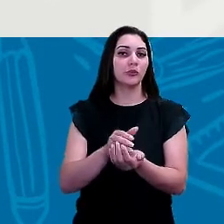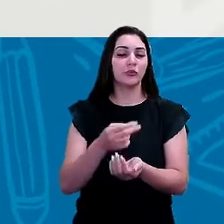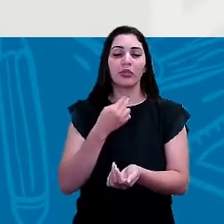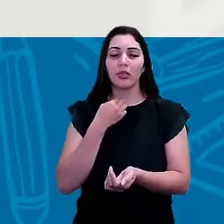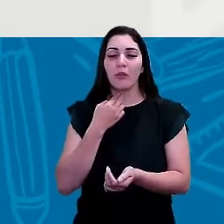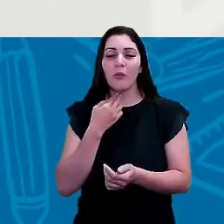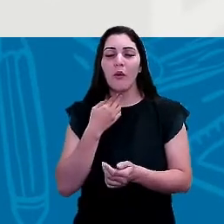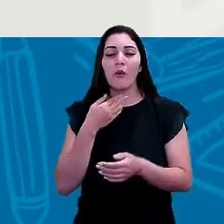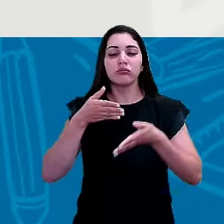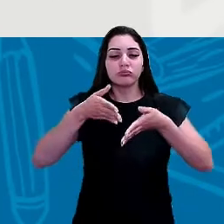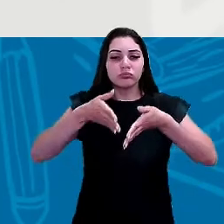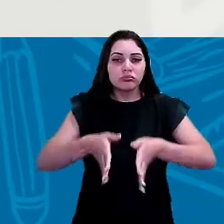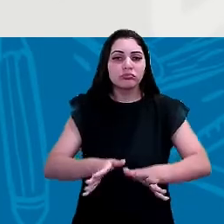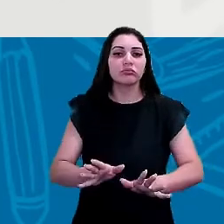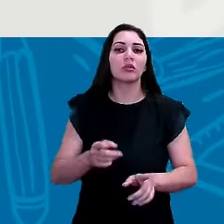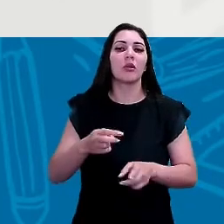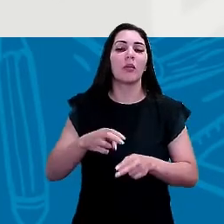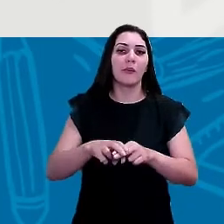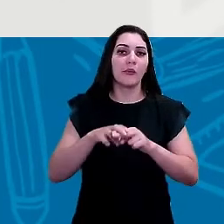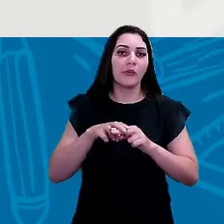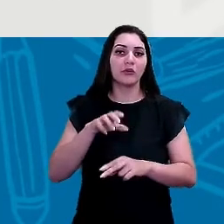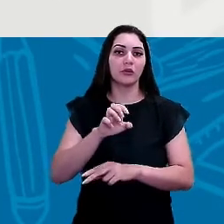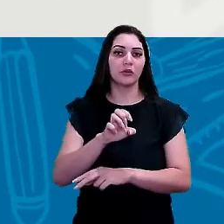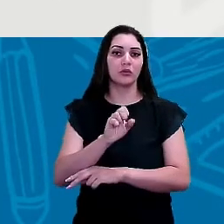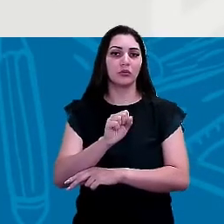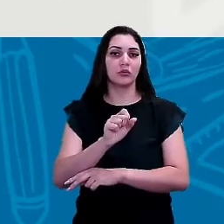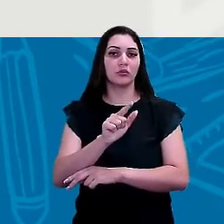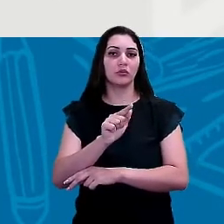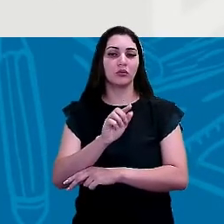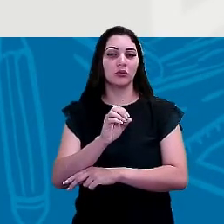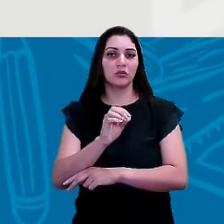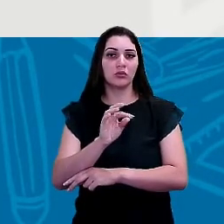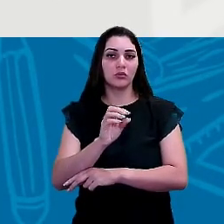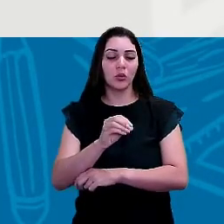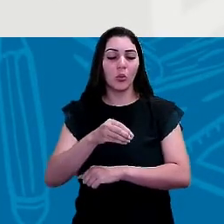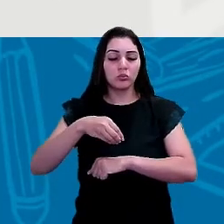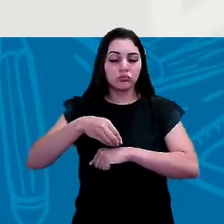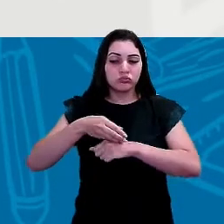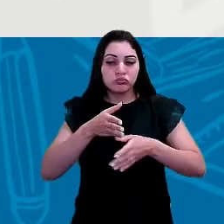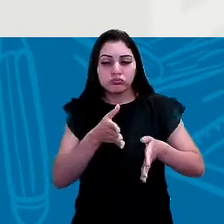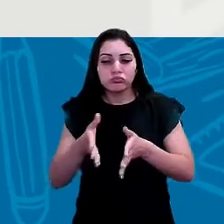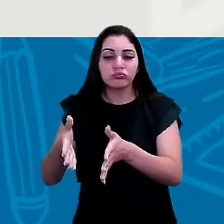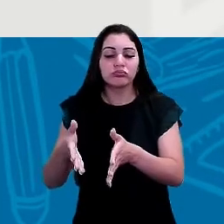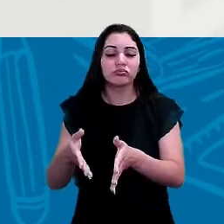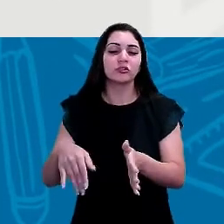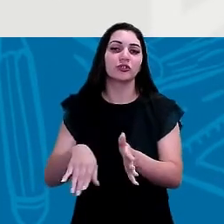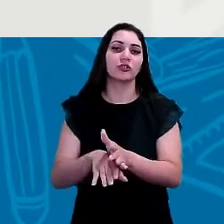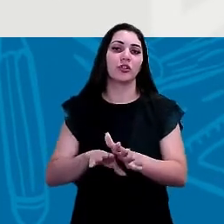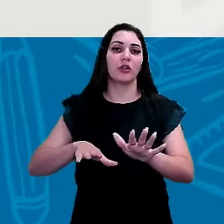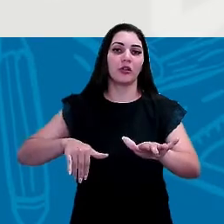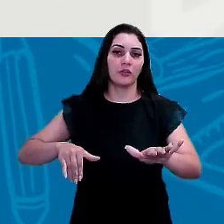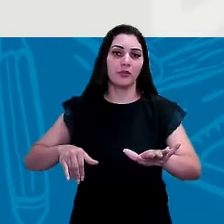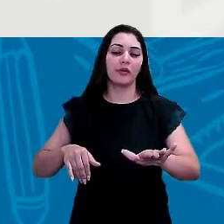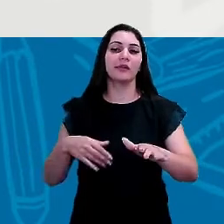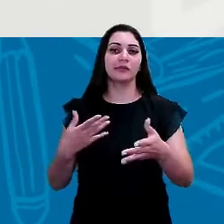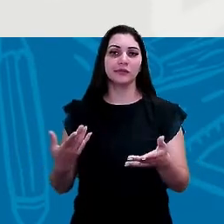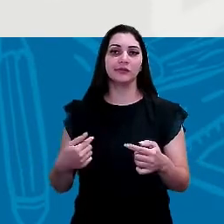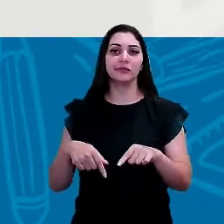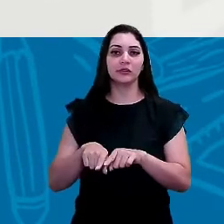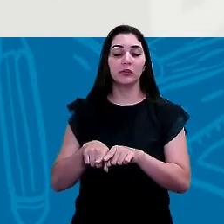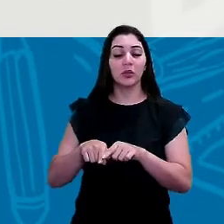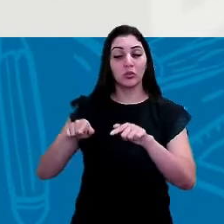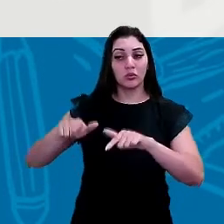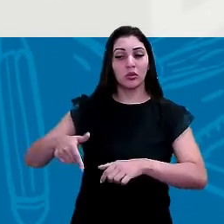do esgoto que é lançado, fossas sépticas, né, mal construídas, né? Ali nós temos a questão também do depósito de